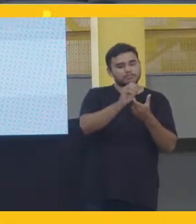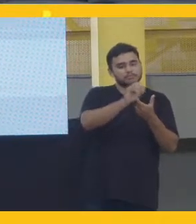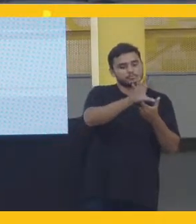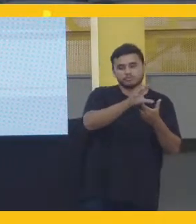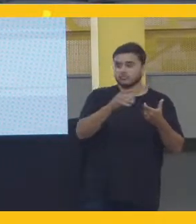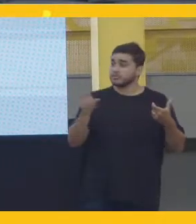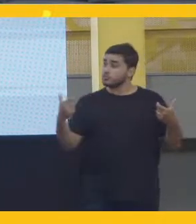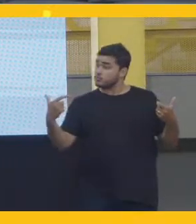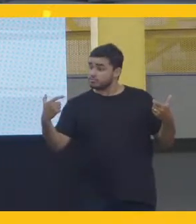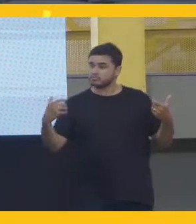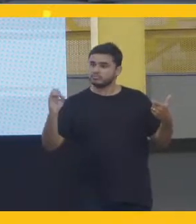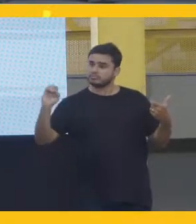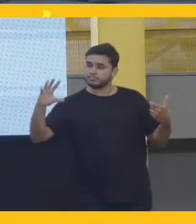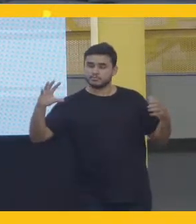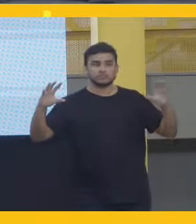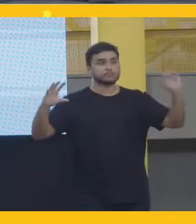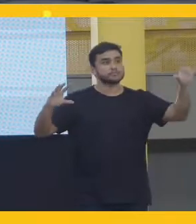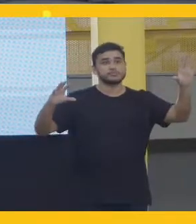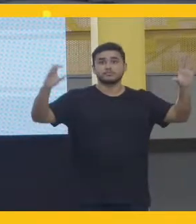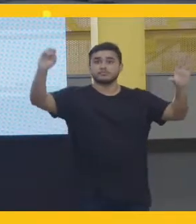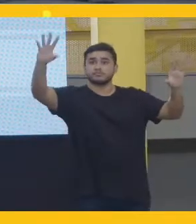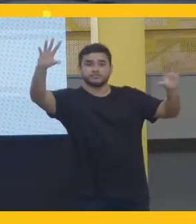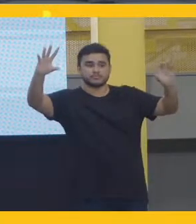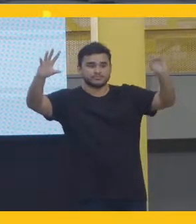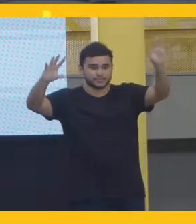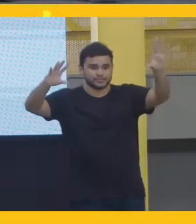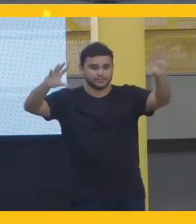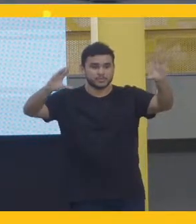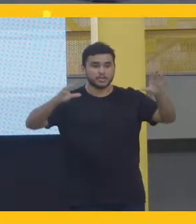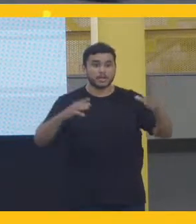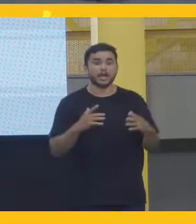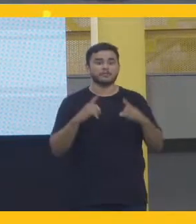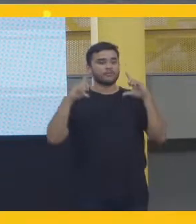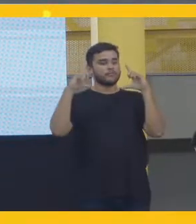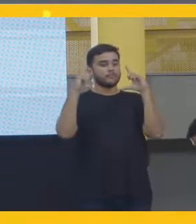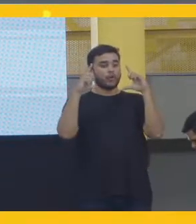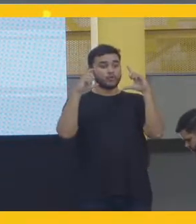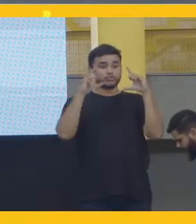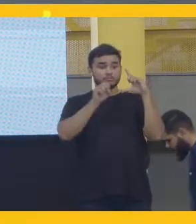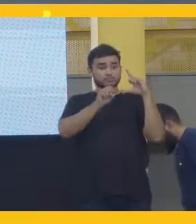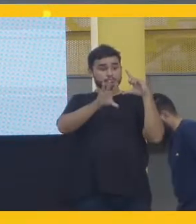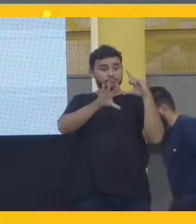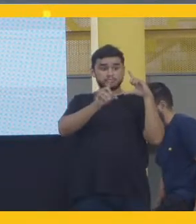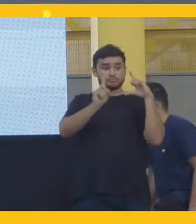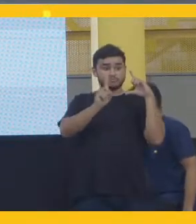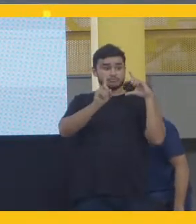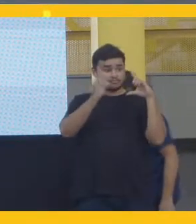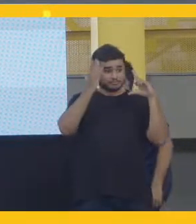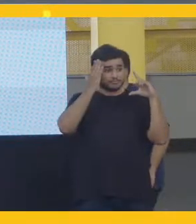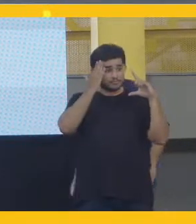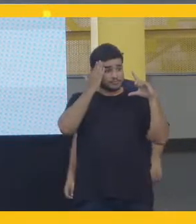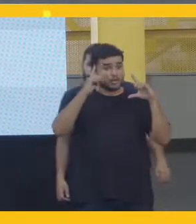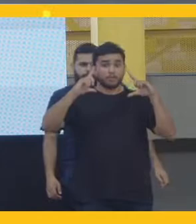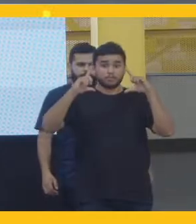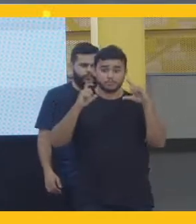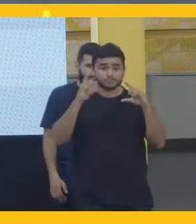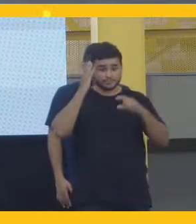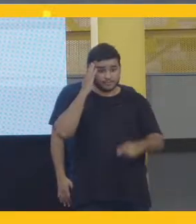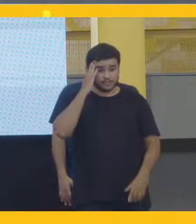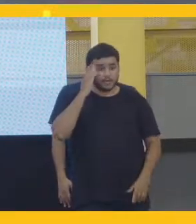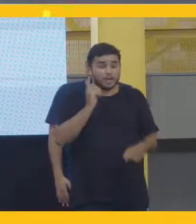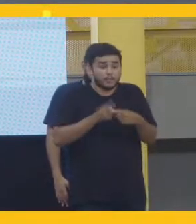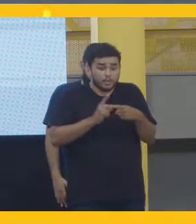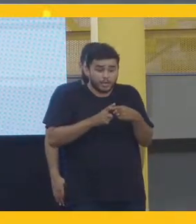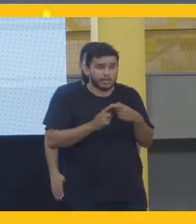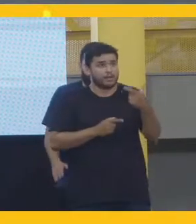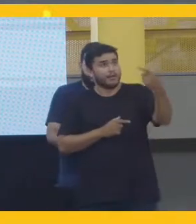luz, fica melhor do que aquela luz só assim no meio do nariz, né? Parece que a pessoa só tem nariz e aparece uma sombra doida lá atrás, que